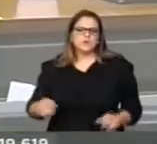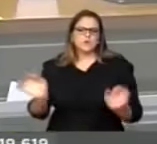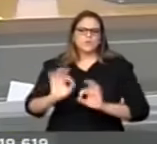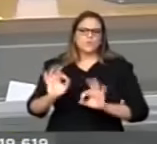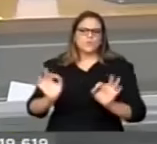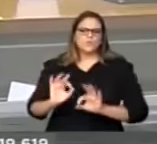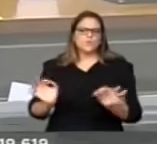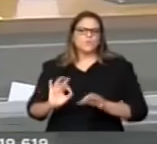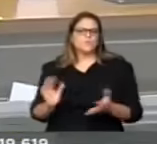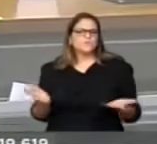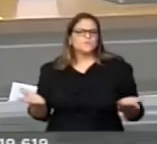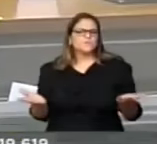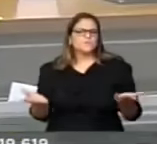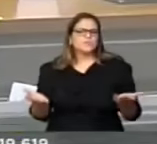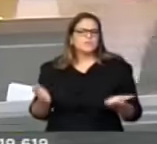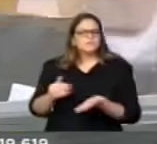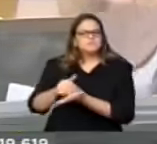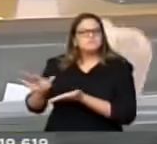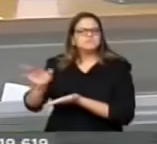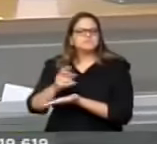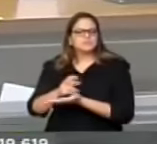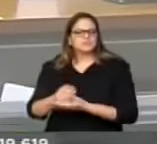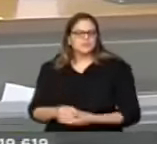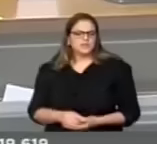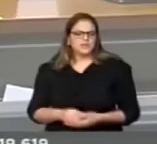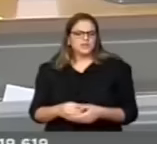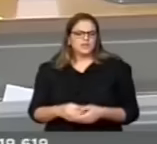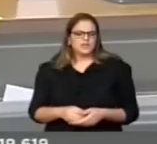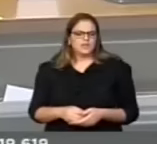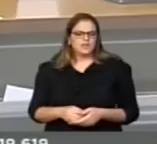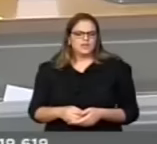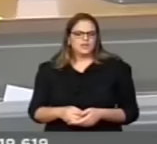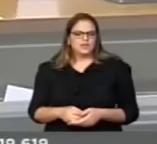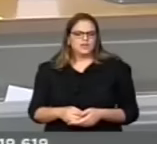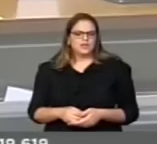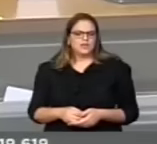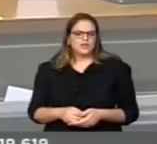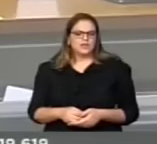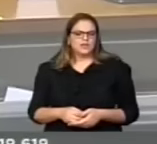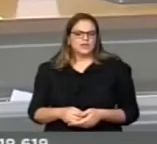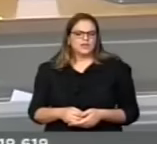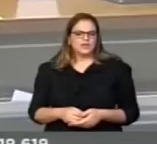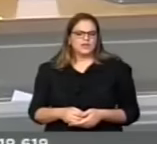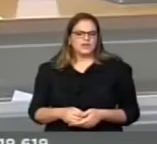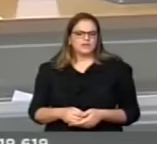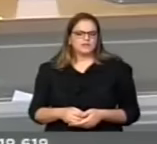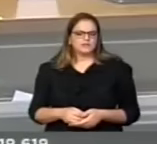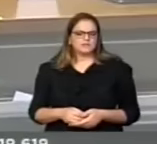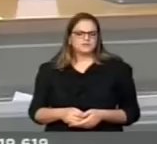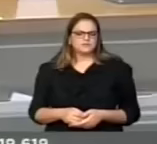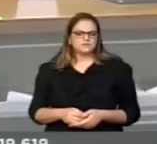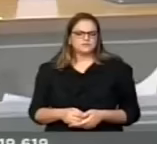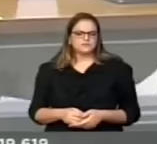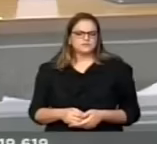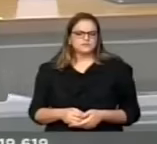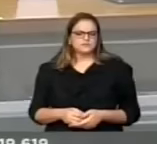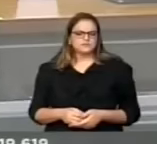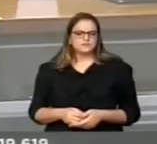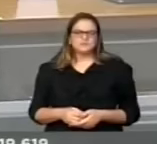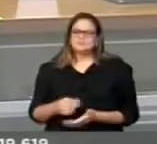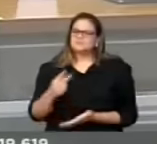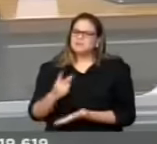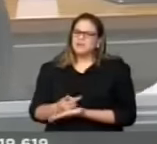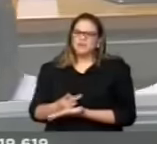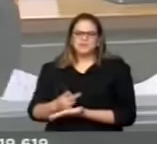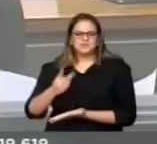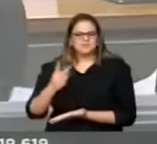desrespeitar a Constituição? Fazer auditoria da dívida. Essa que é a questão. Porque o modelo é o